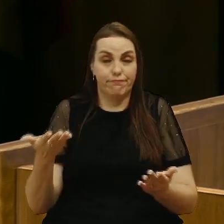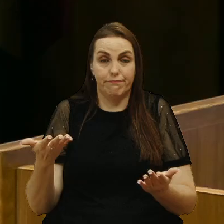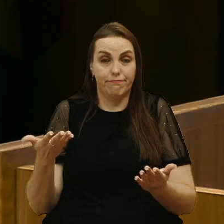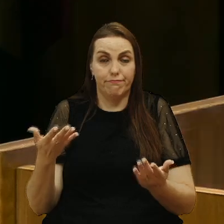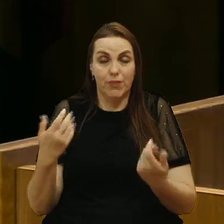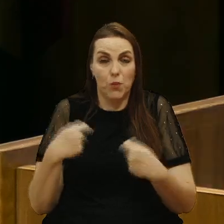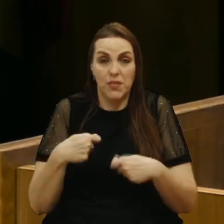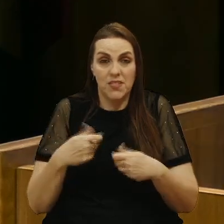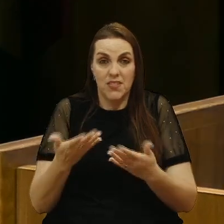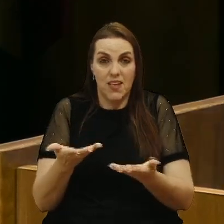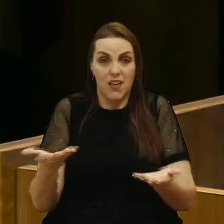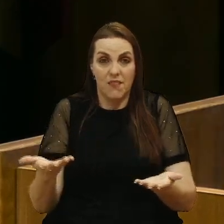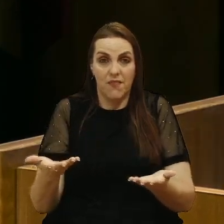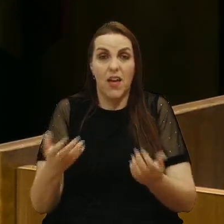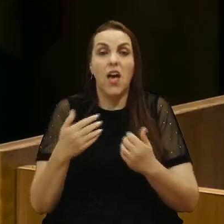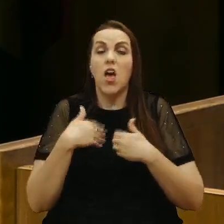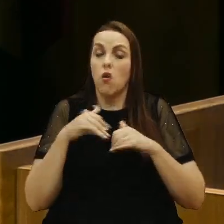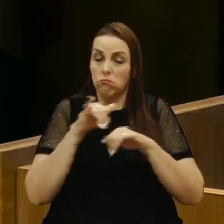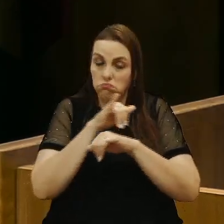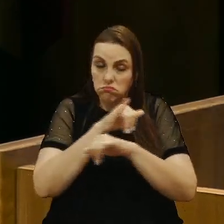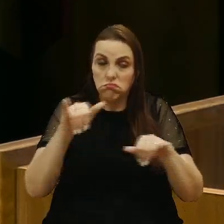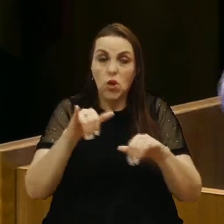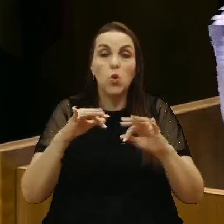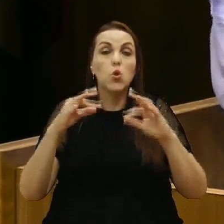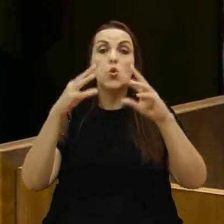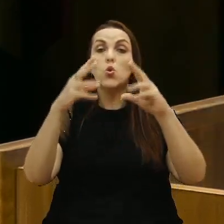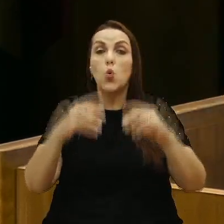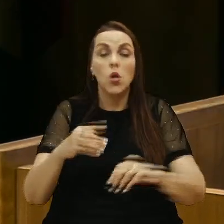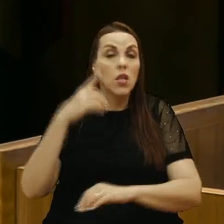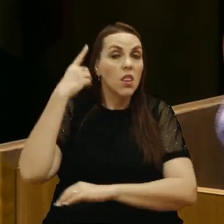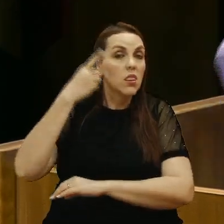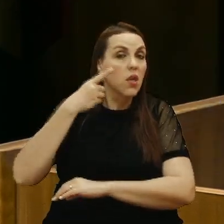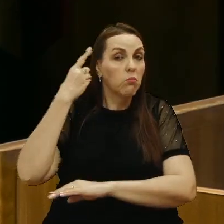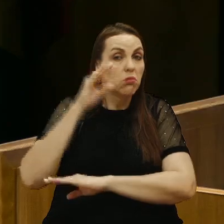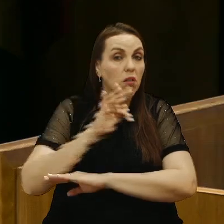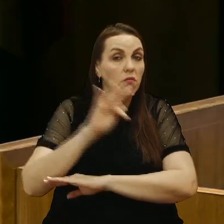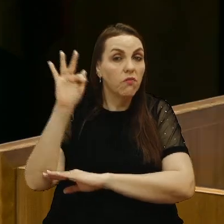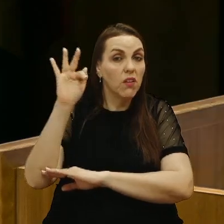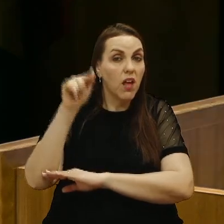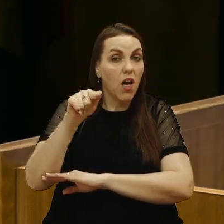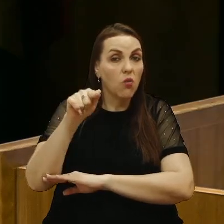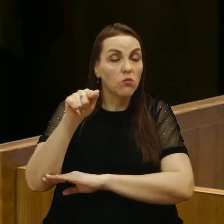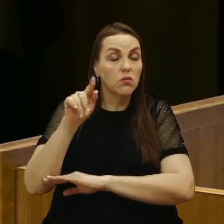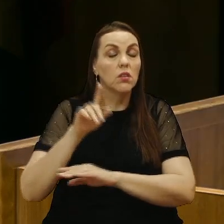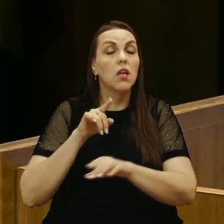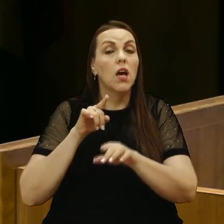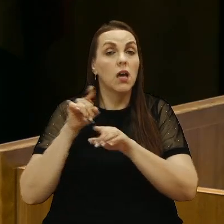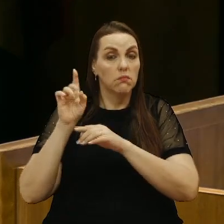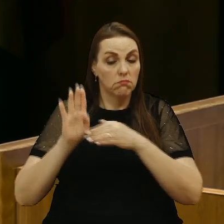E isso eu jogo no colo de todos os candidatos a deputado federal que vão concorrer esse ano.